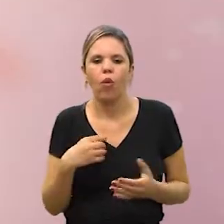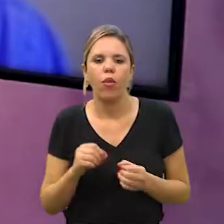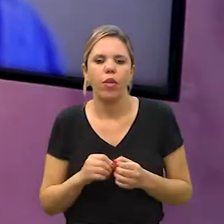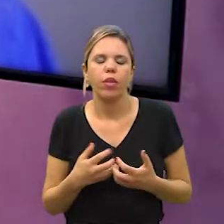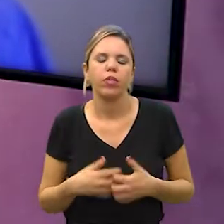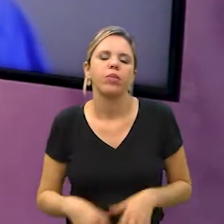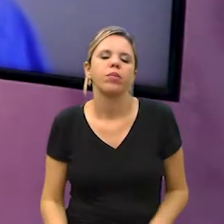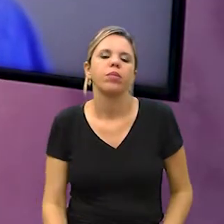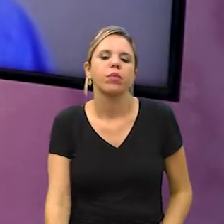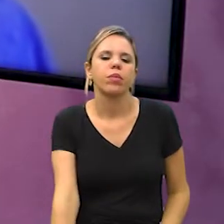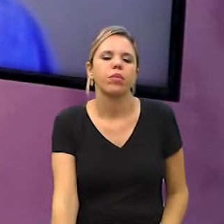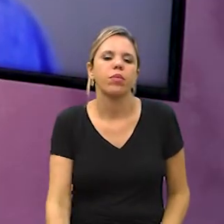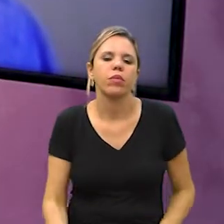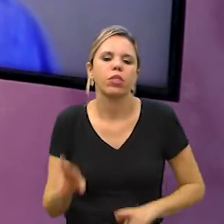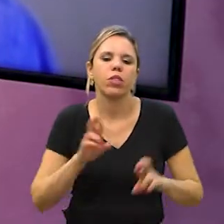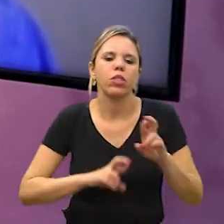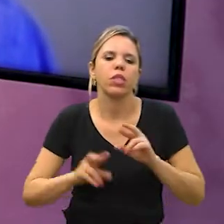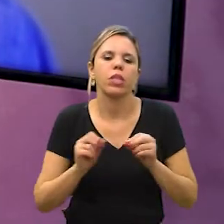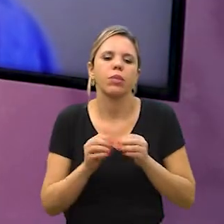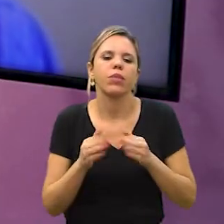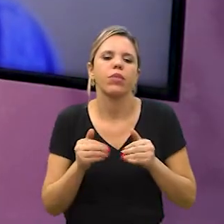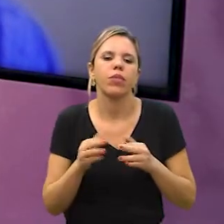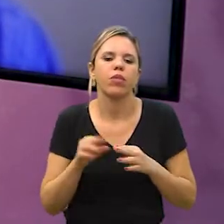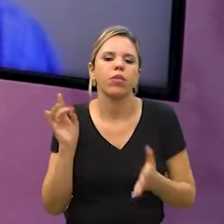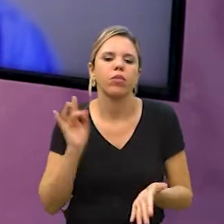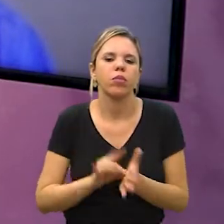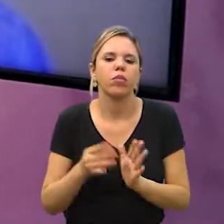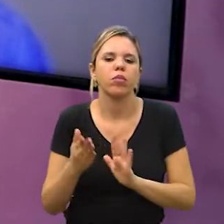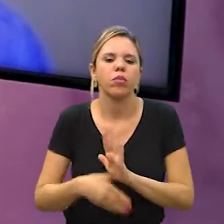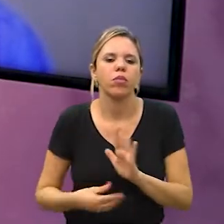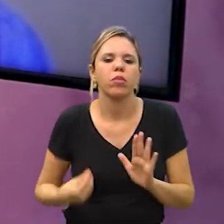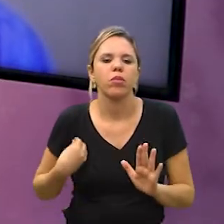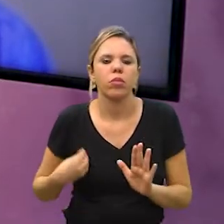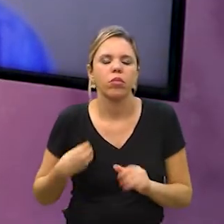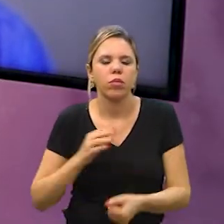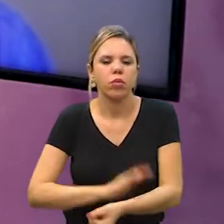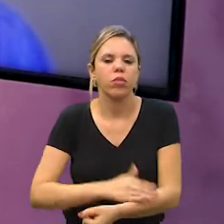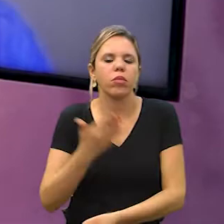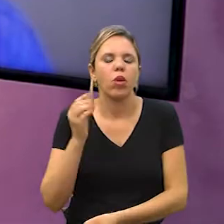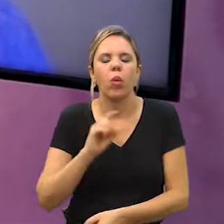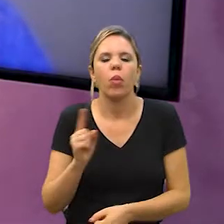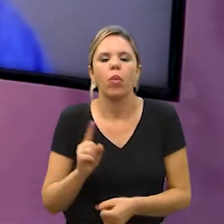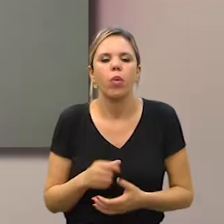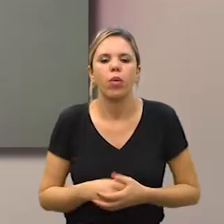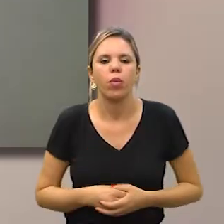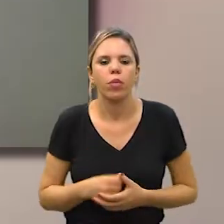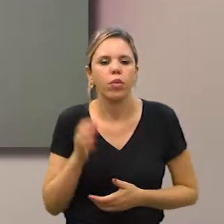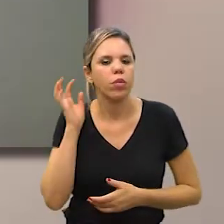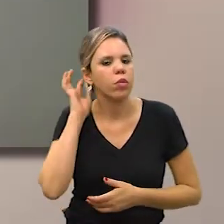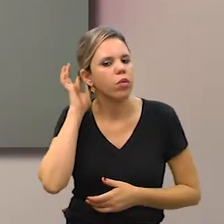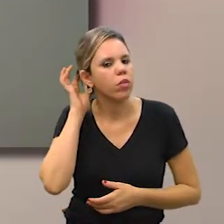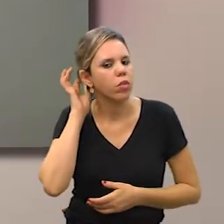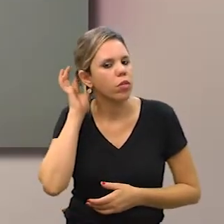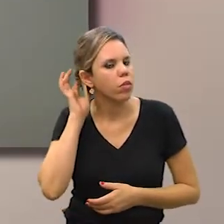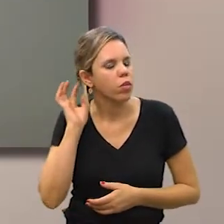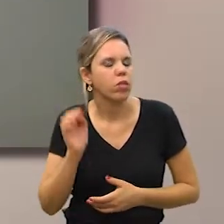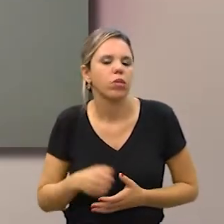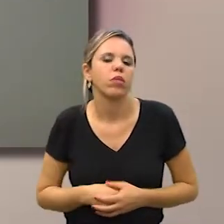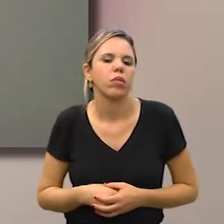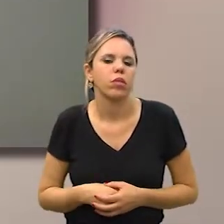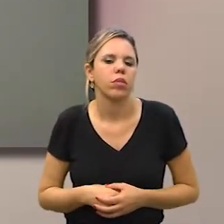processos tem mais exame para solicitar para confirmar que ela está com uma hipertensão ou não não não